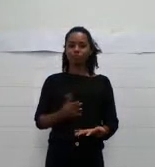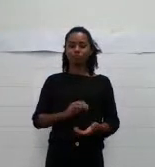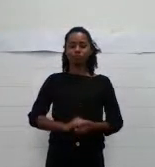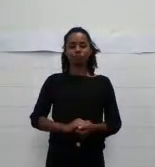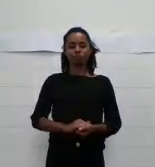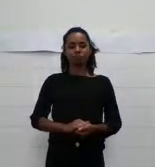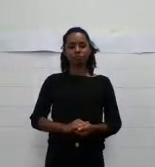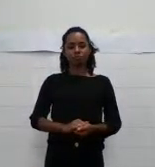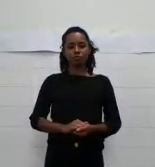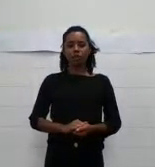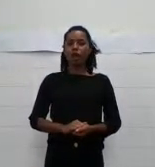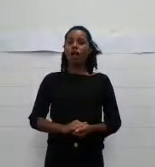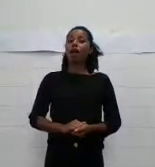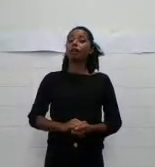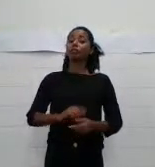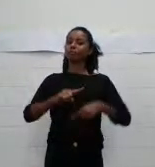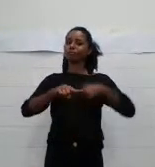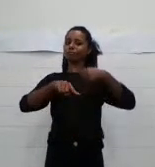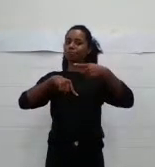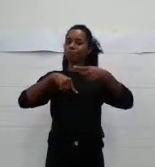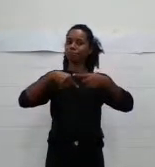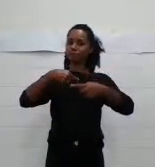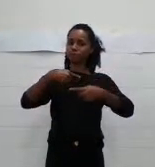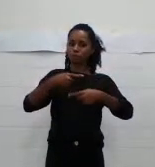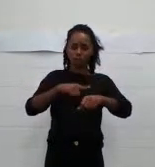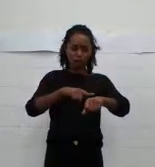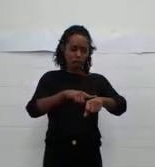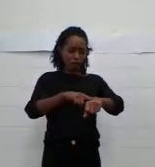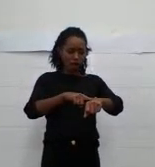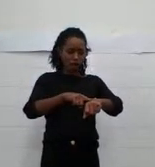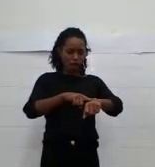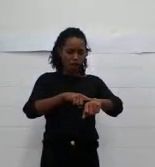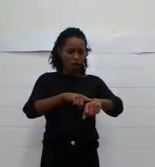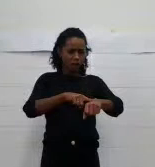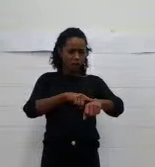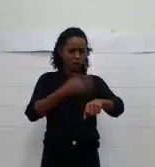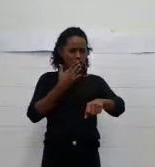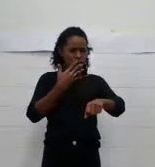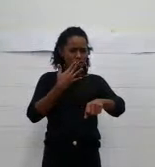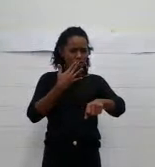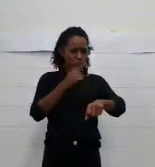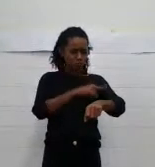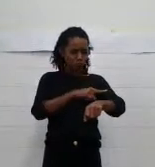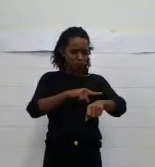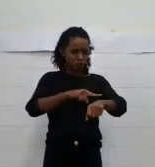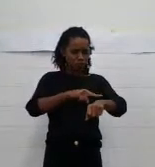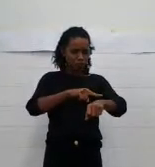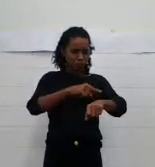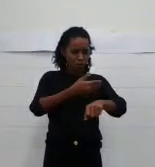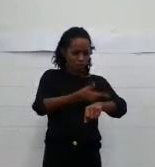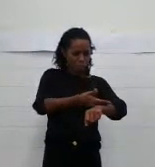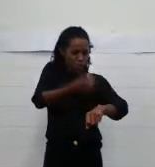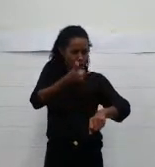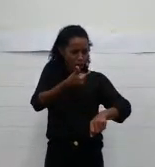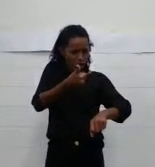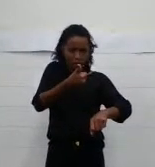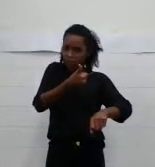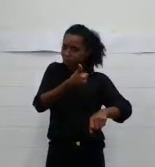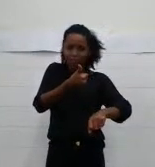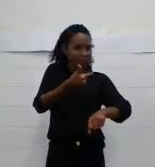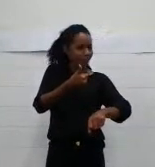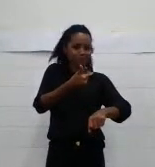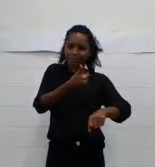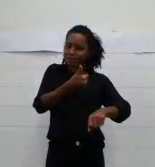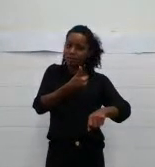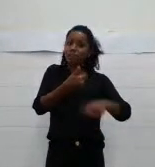uma verdadeira descoberta de que a cor você não tira, não é? Mas que você precisa aprender de